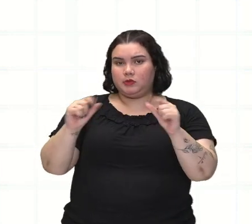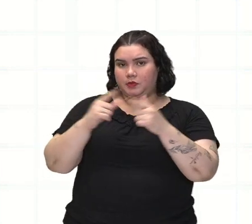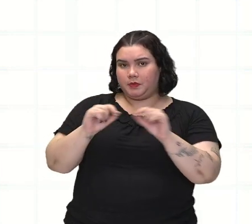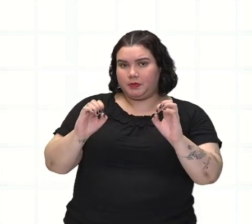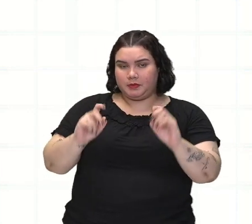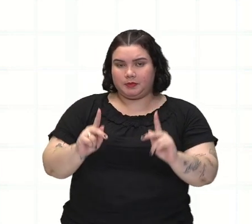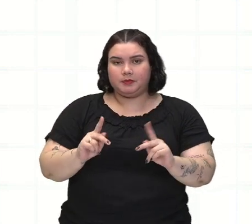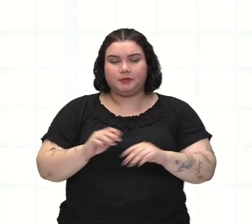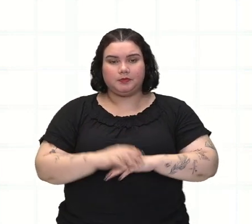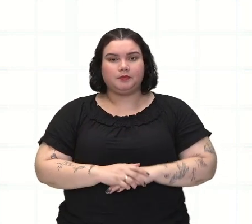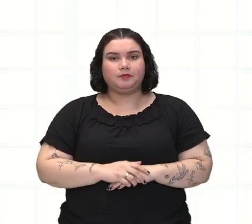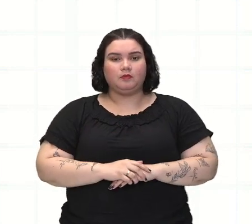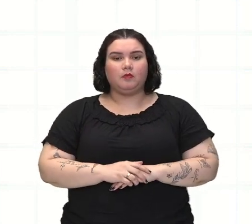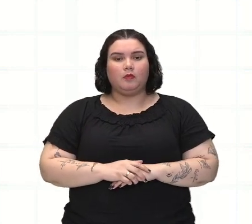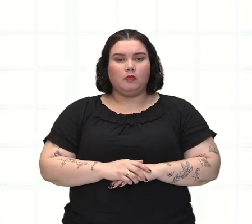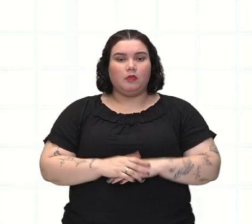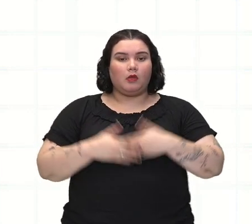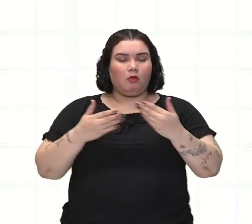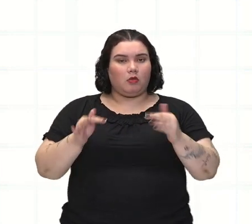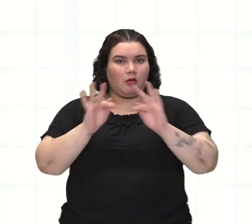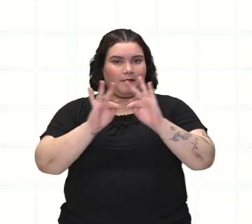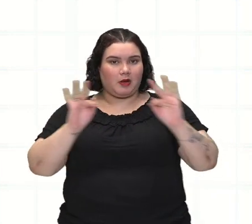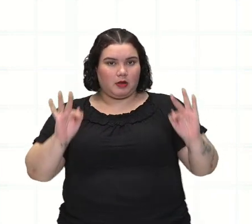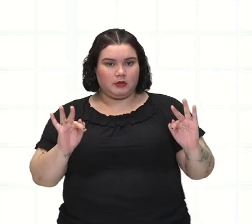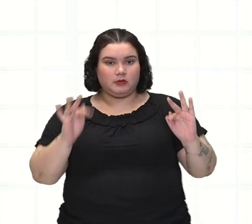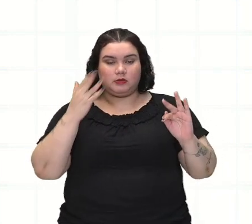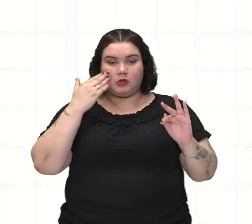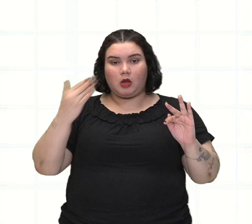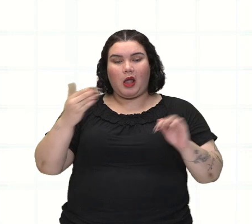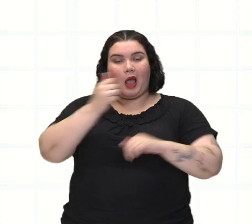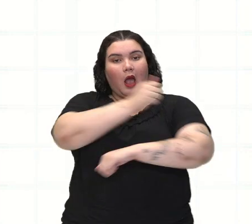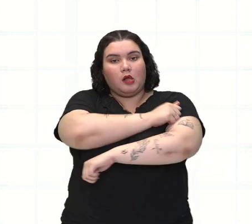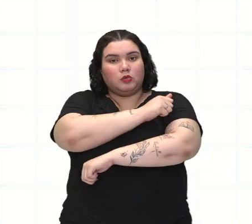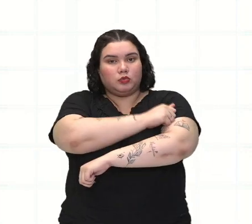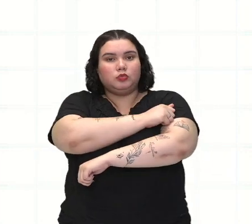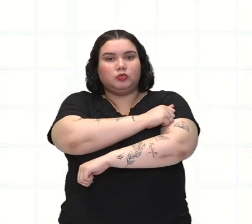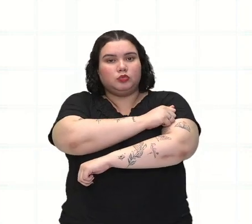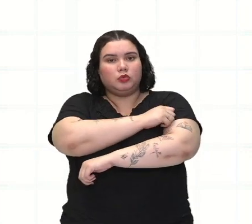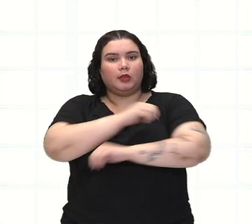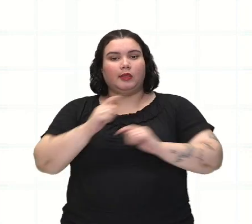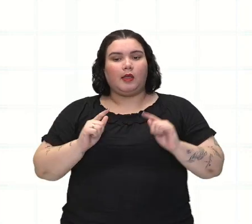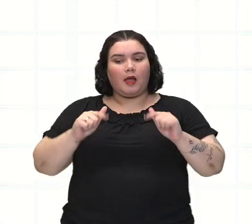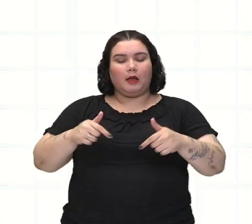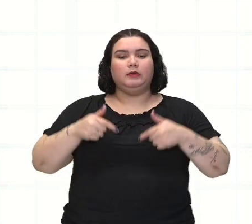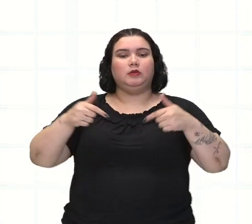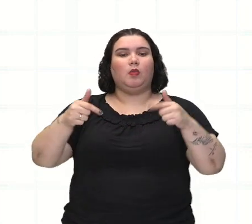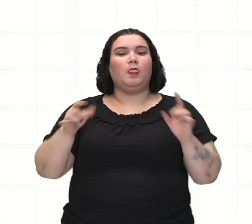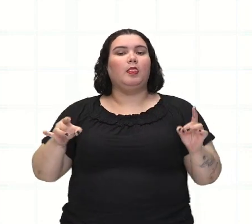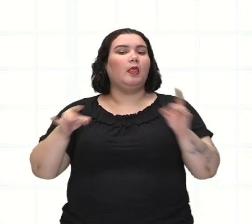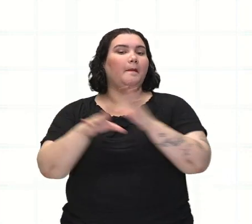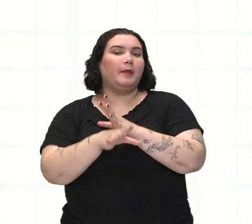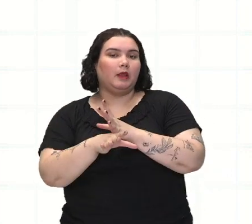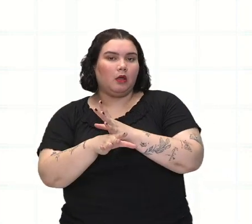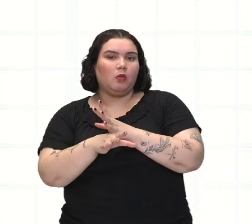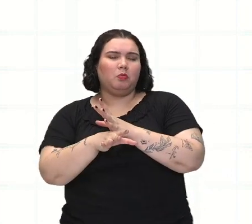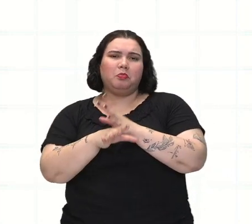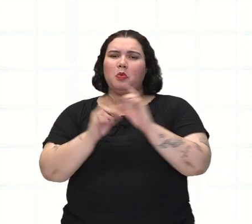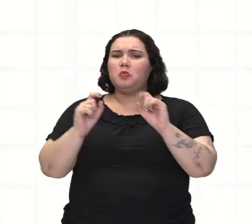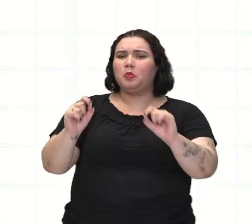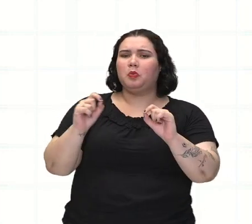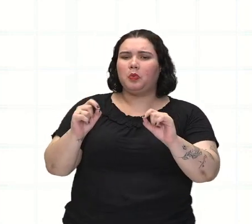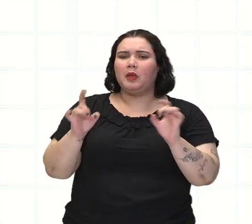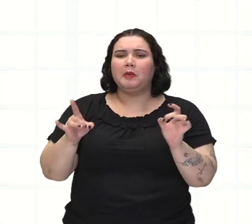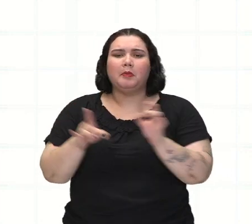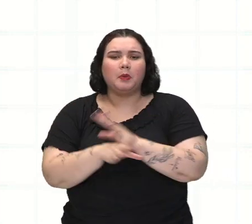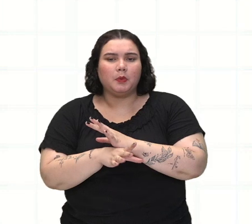Então, os alunos fizeram essa ação. Terminaram, mas o que eles terminaram? Fica essa interrogação.